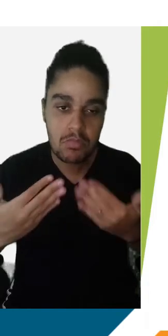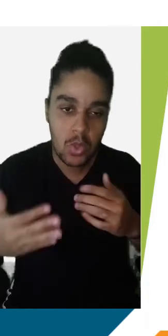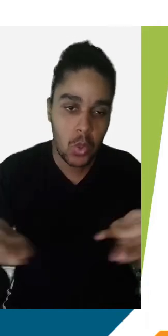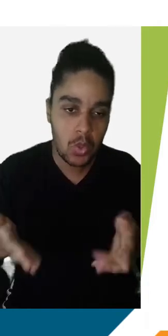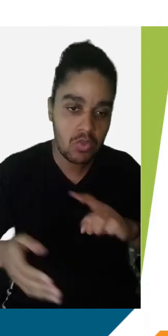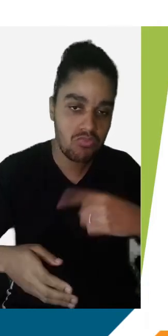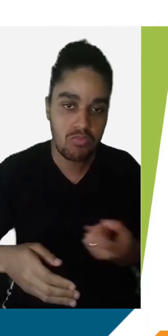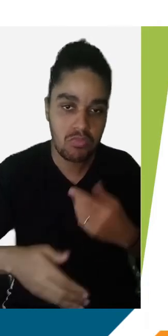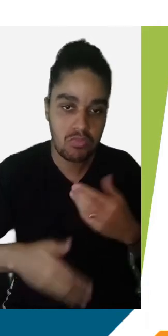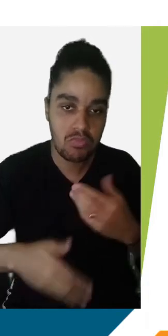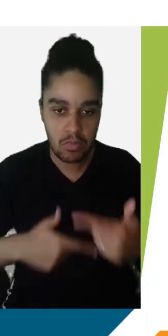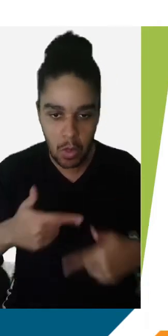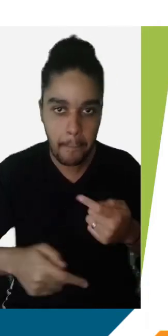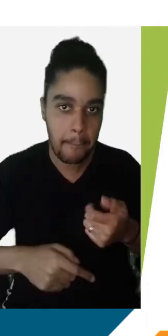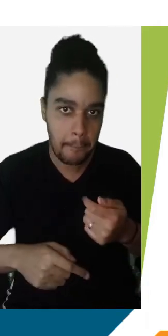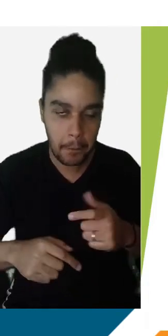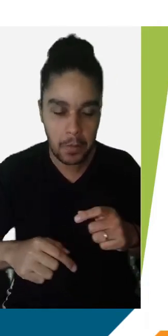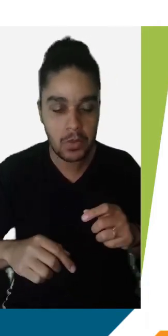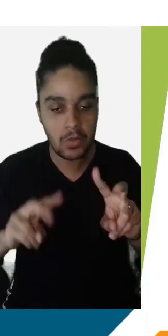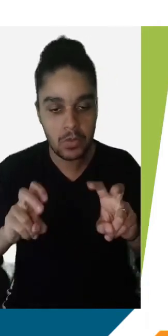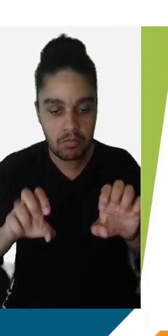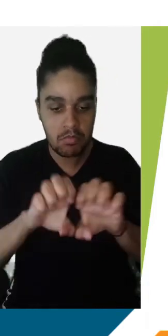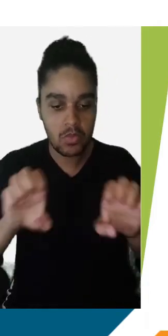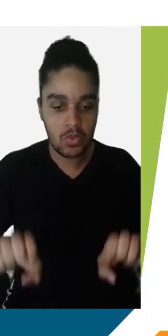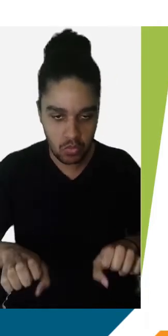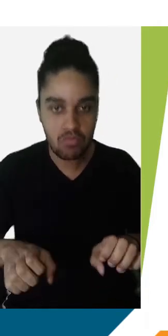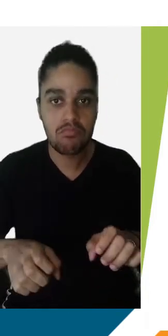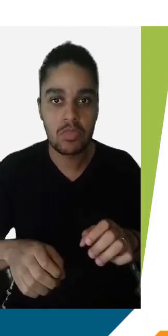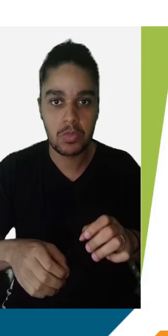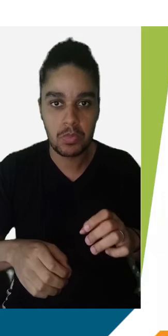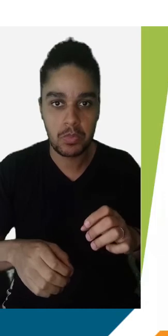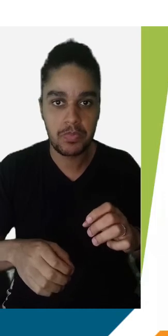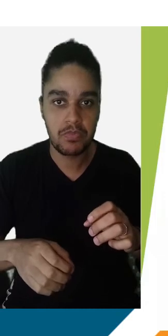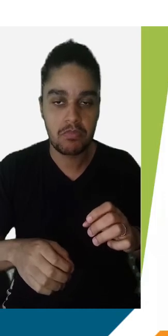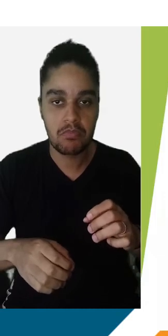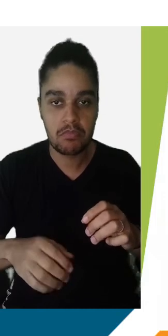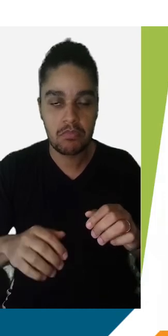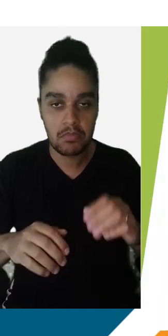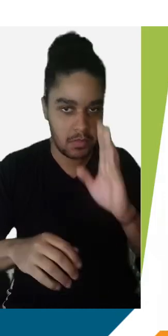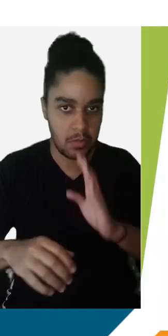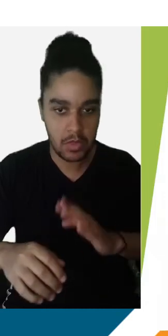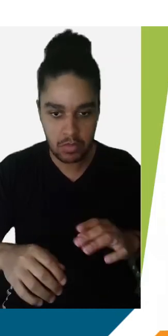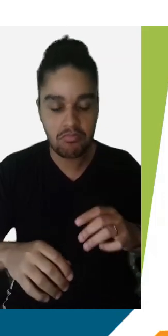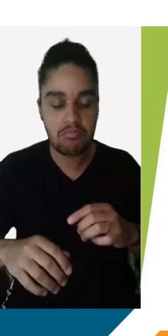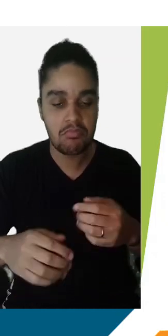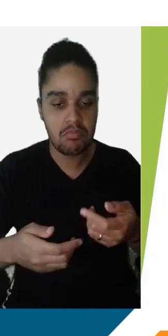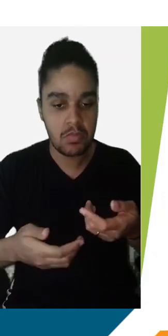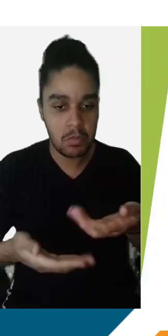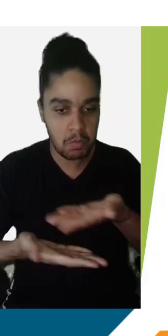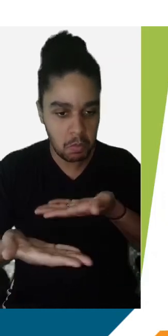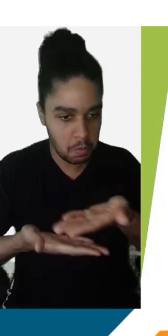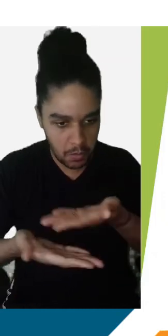gente vai trabalhar um pouco aí sobre a estrutura fundiária do Brasil, né, sobre o agronegócio da soja no